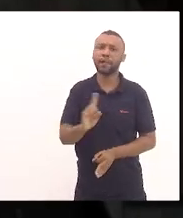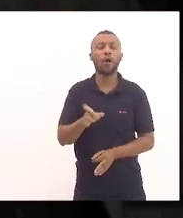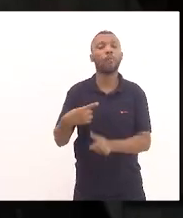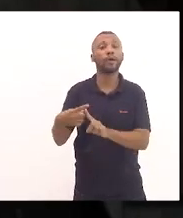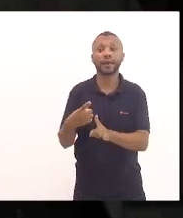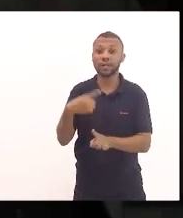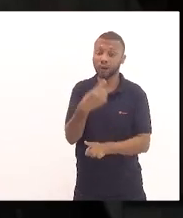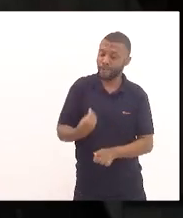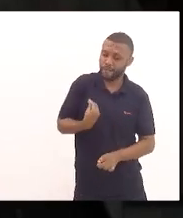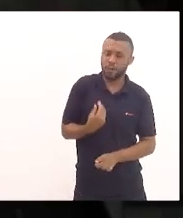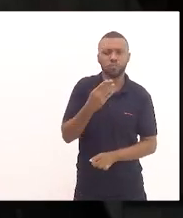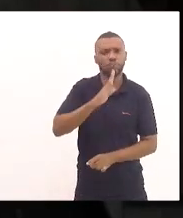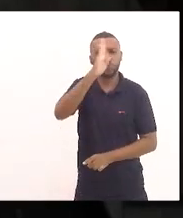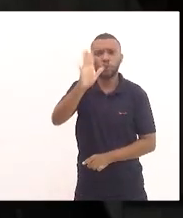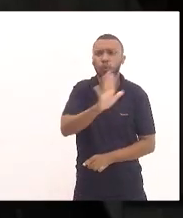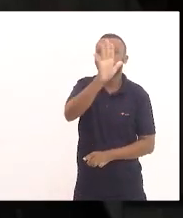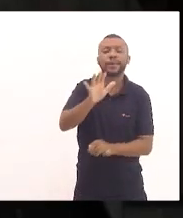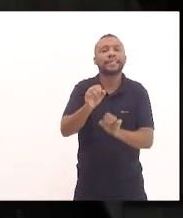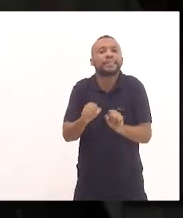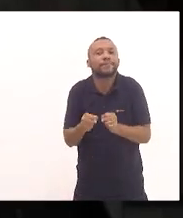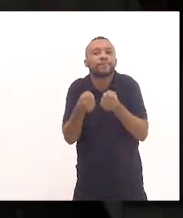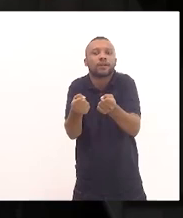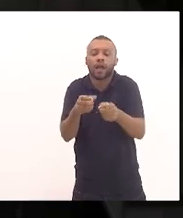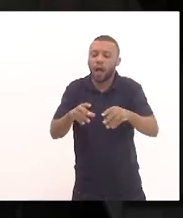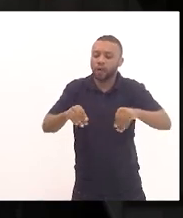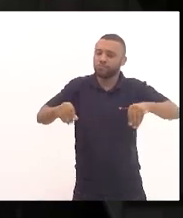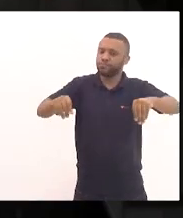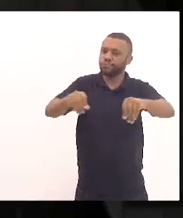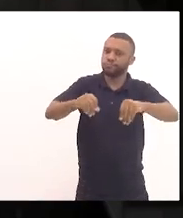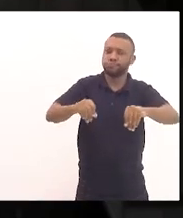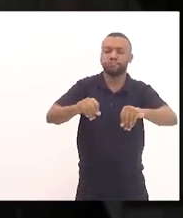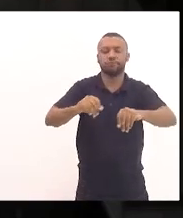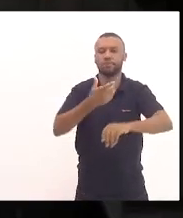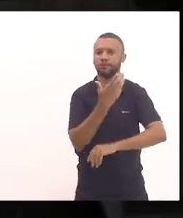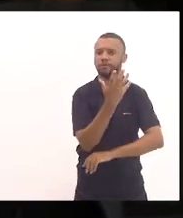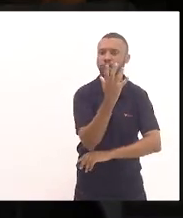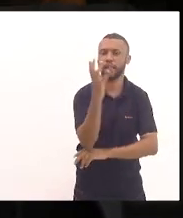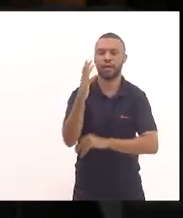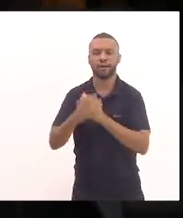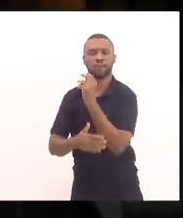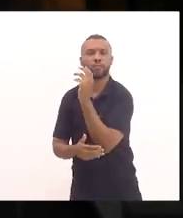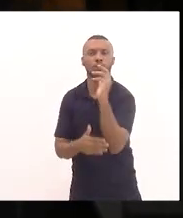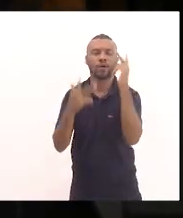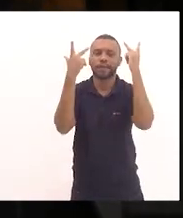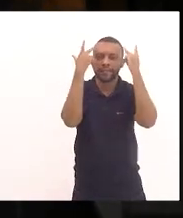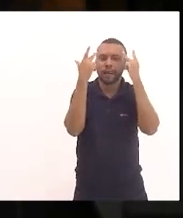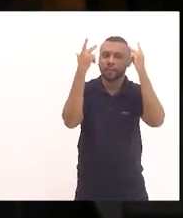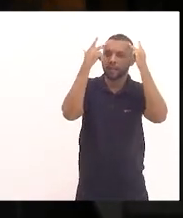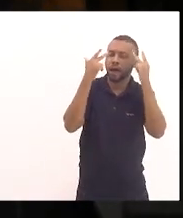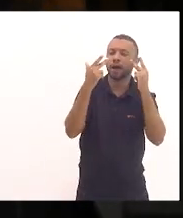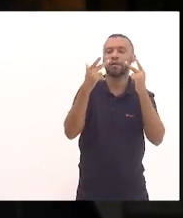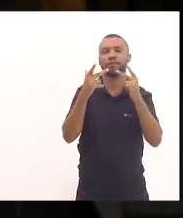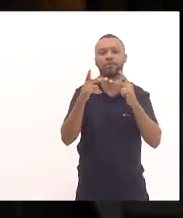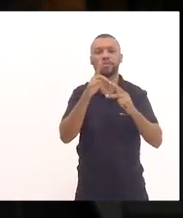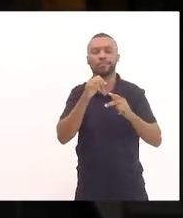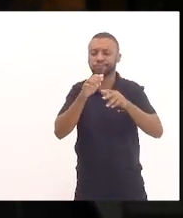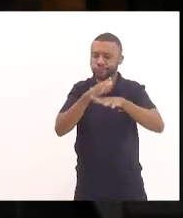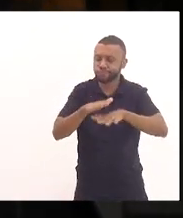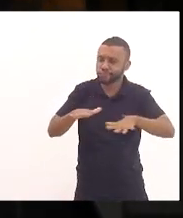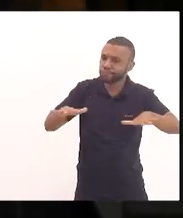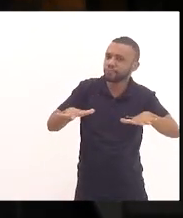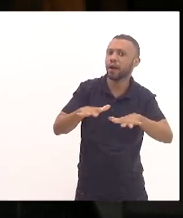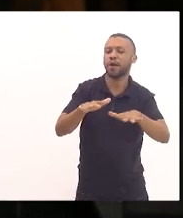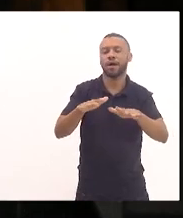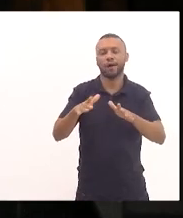que defender as nossas reservas naturais, defender os nossos biomas, defender as nossas riquezas